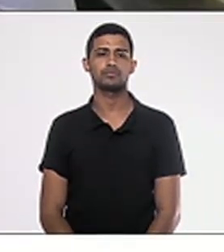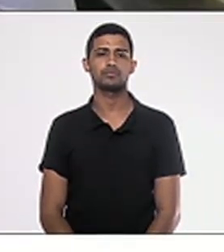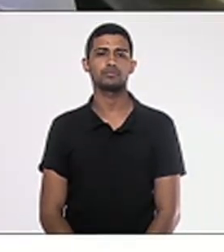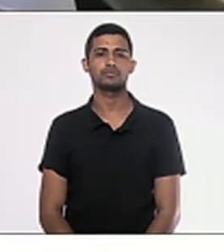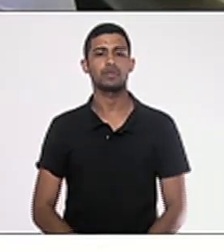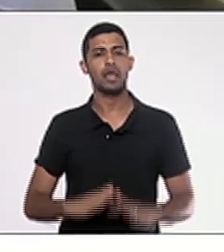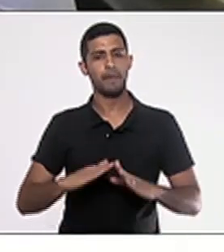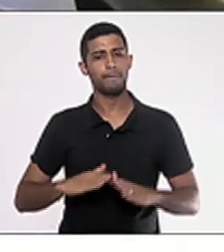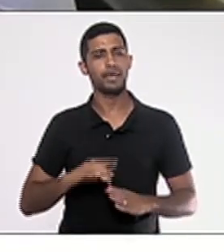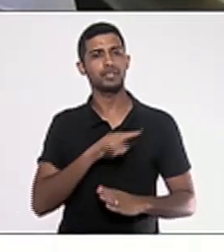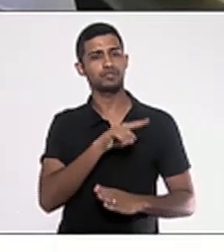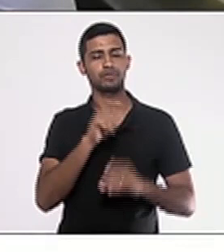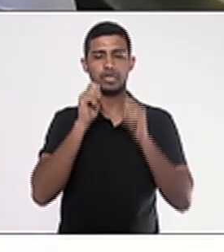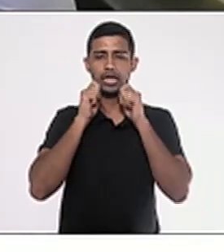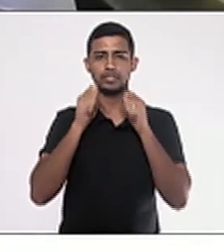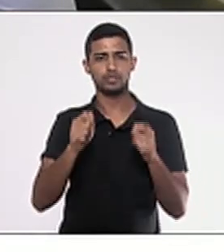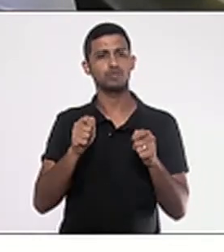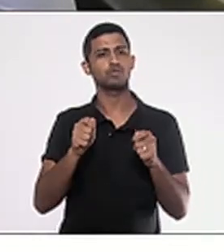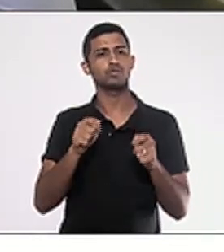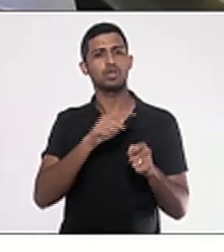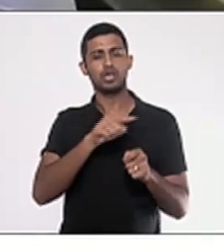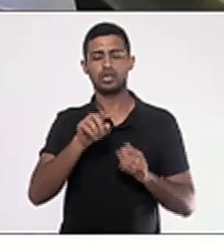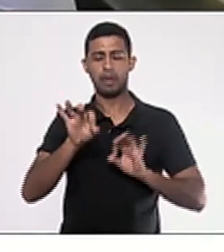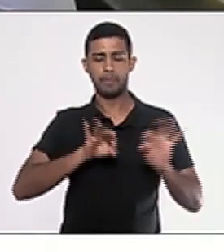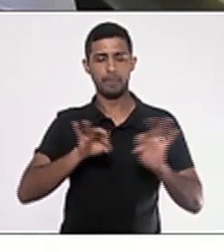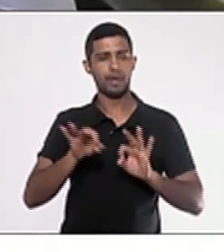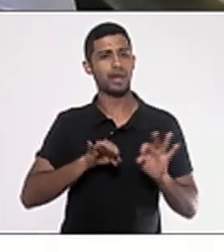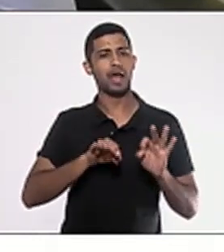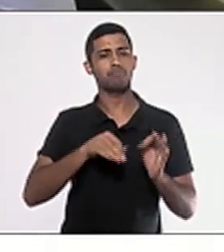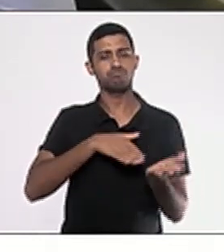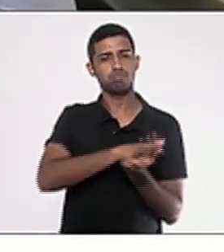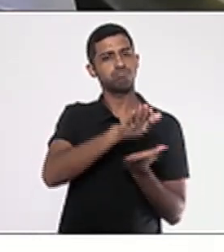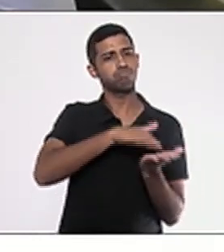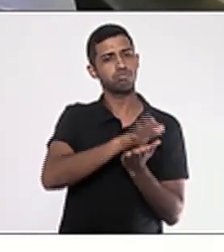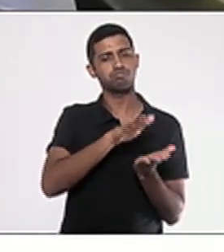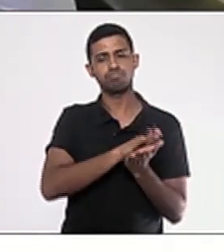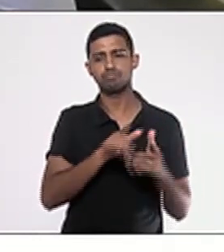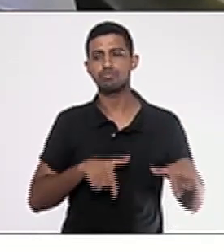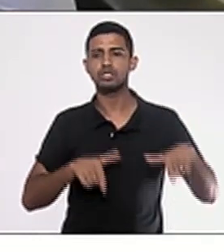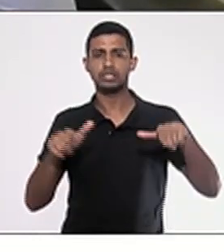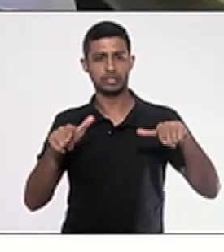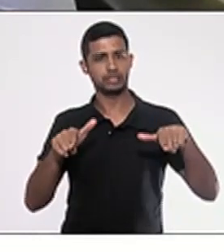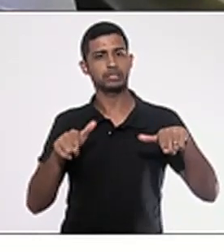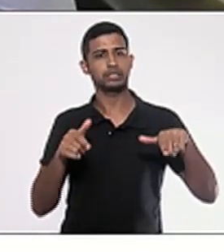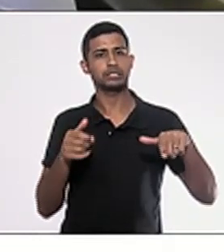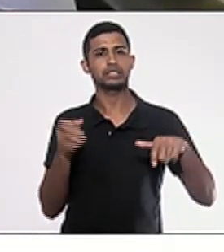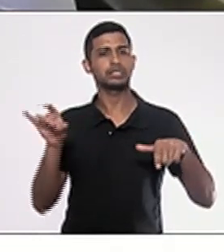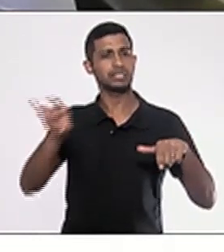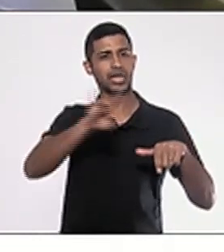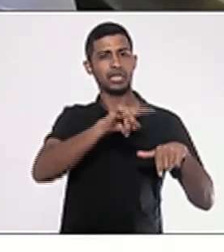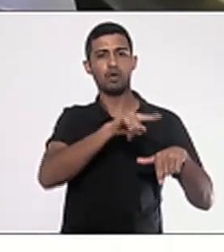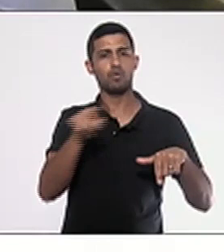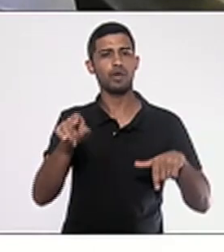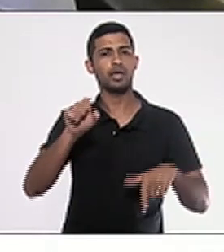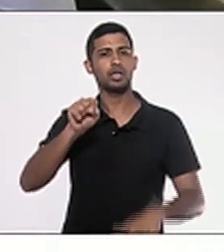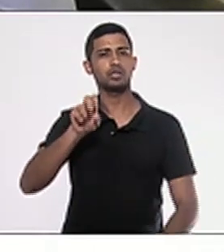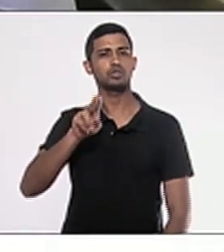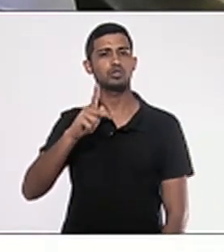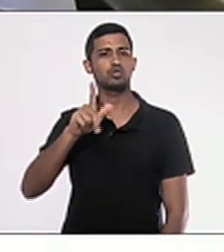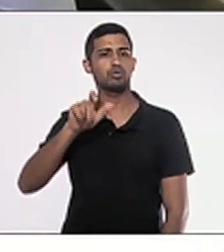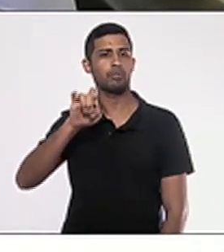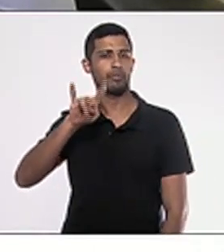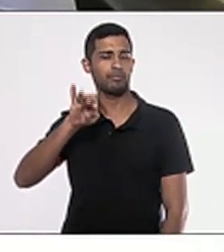Peço à assessoria que prepare cópias, entregar aos membros efetivos suplentes da